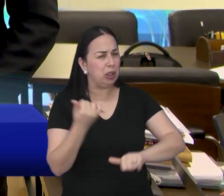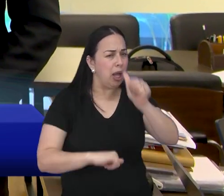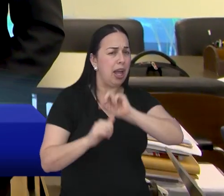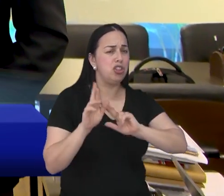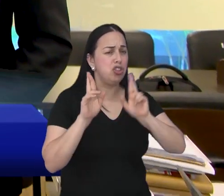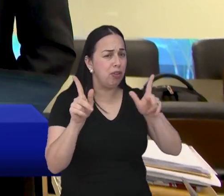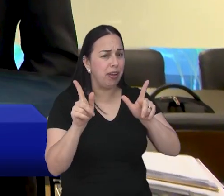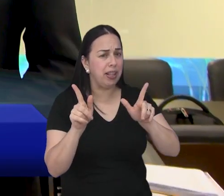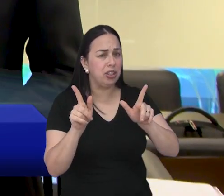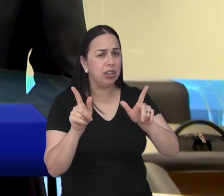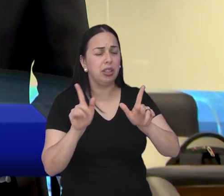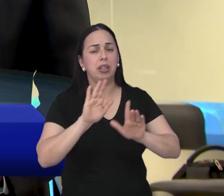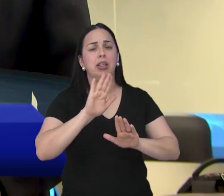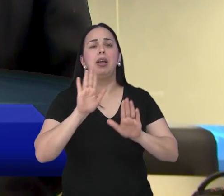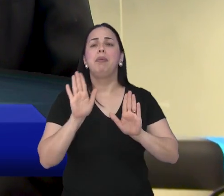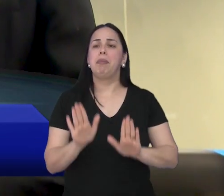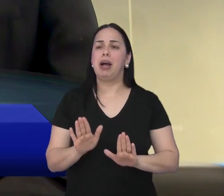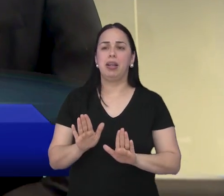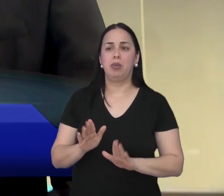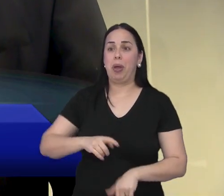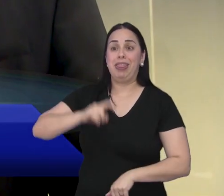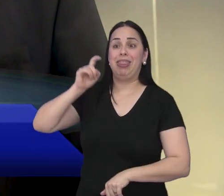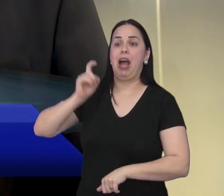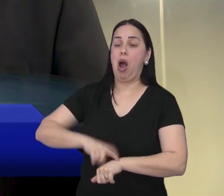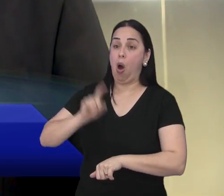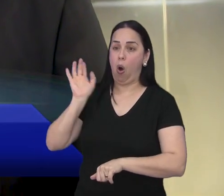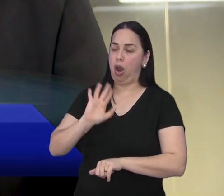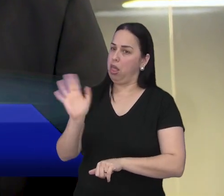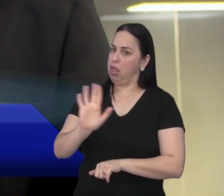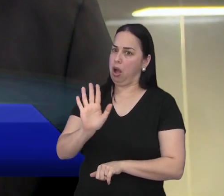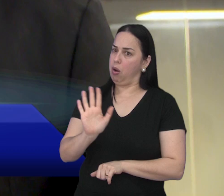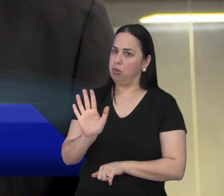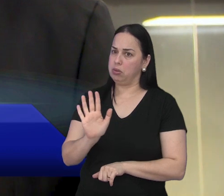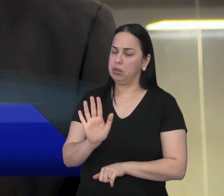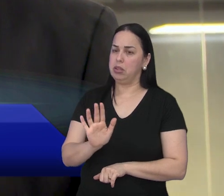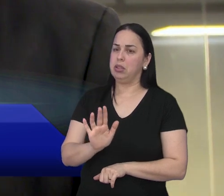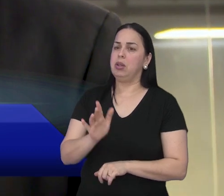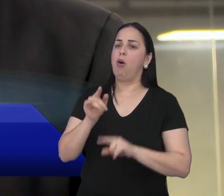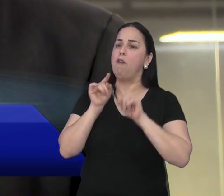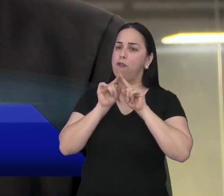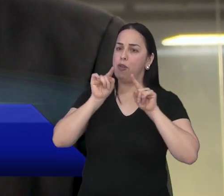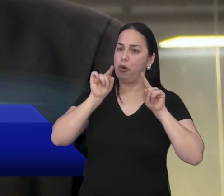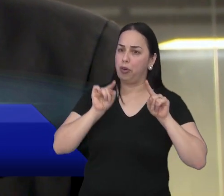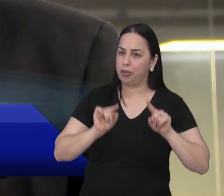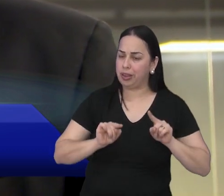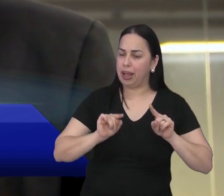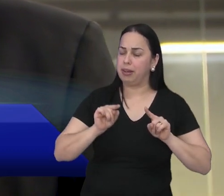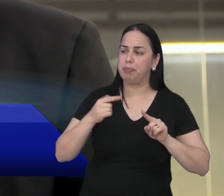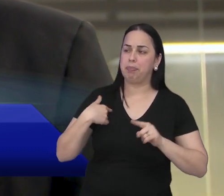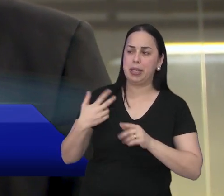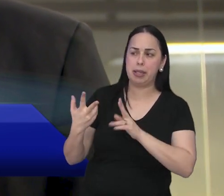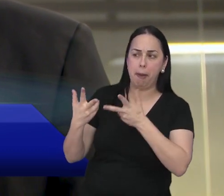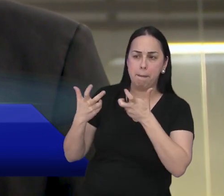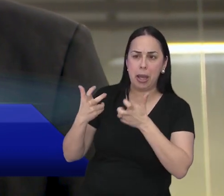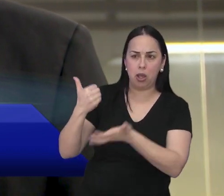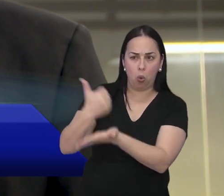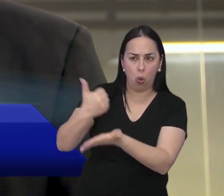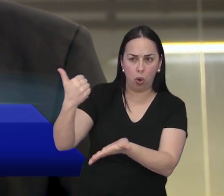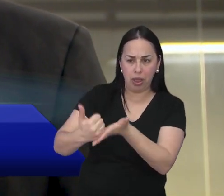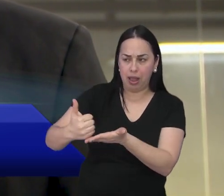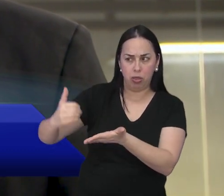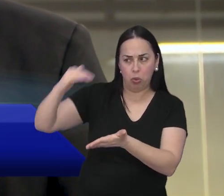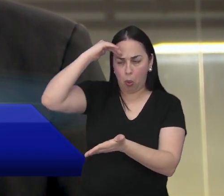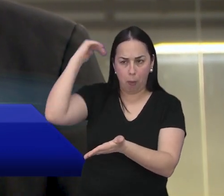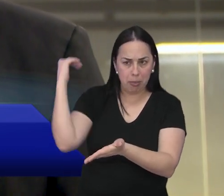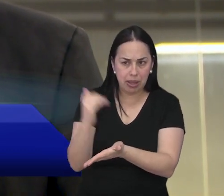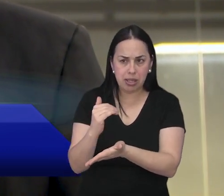nesse andamento, não tem? Sim, ele não é de forma automática. O empregado, ele tendo o descumprimento, ele ingressa com uma ação do